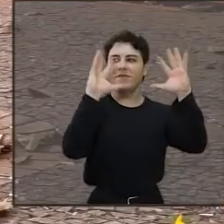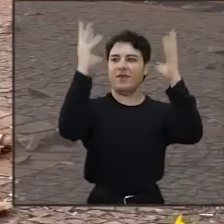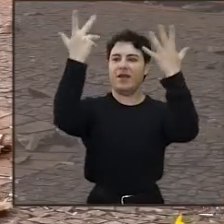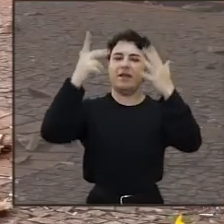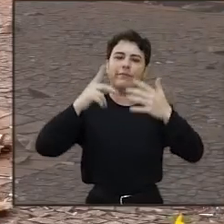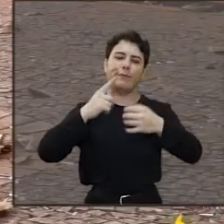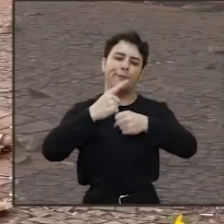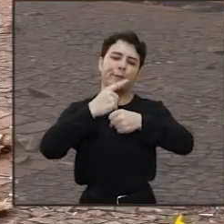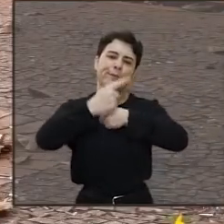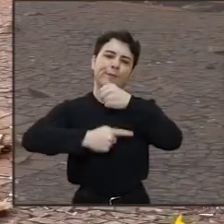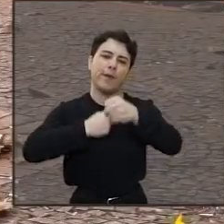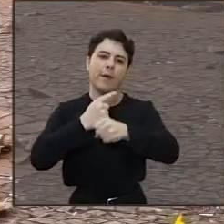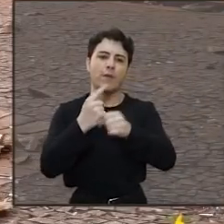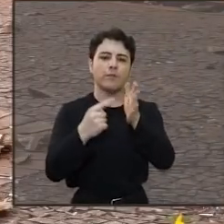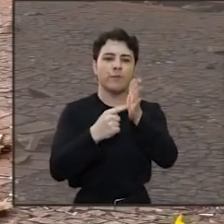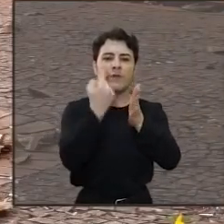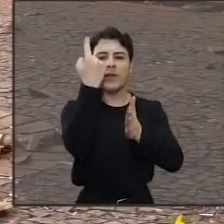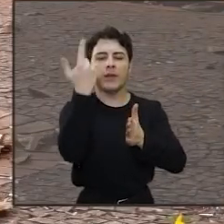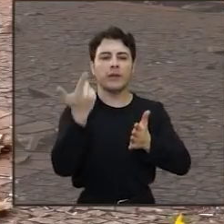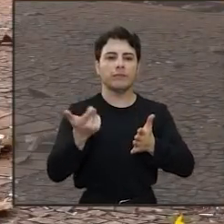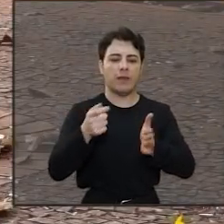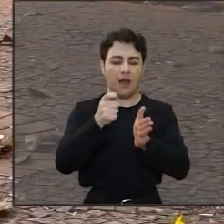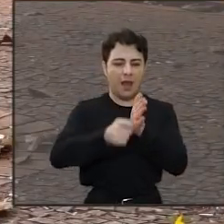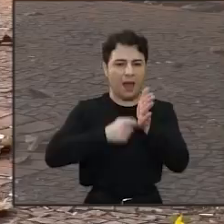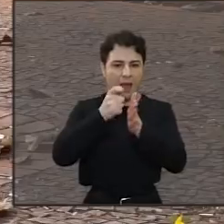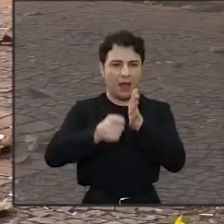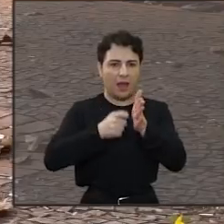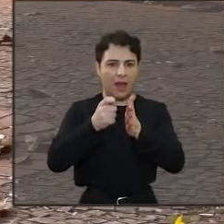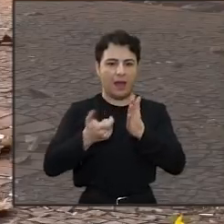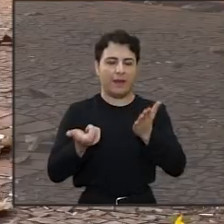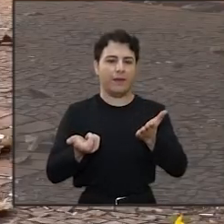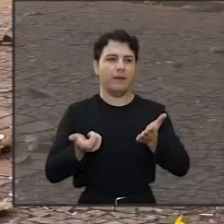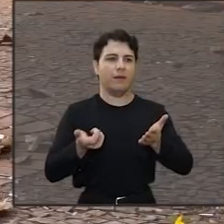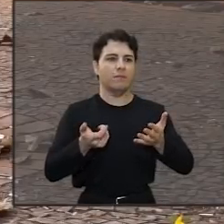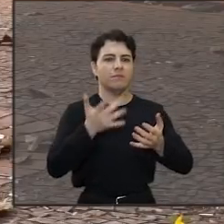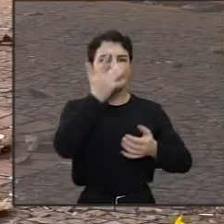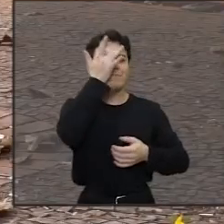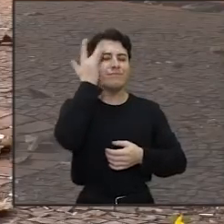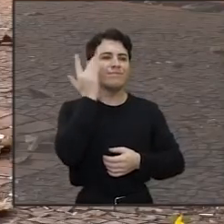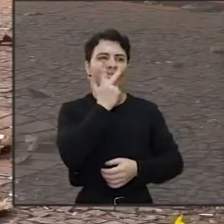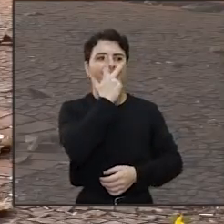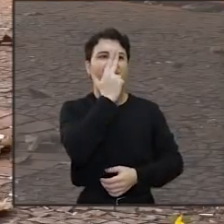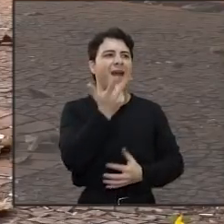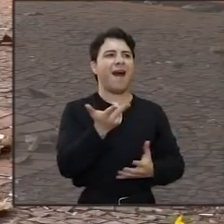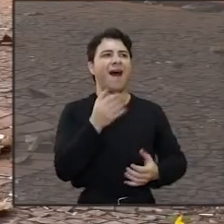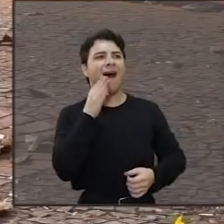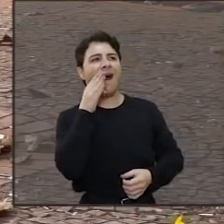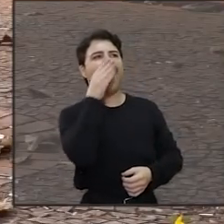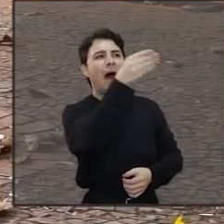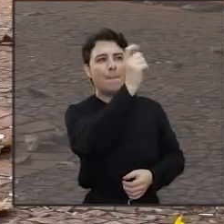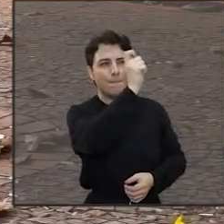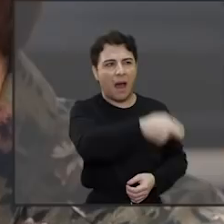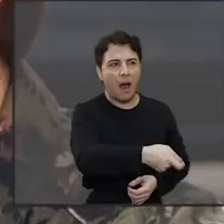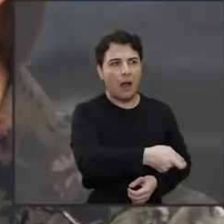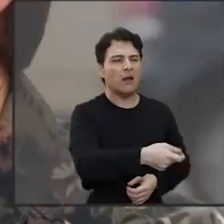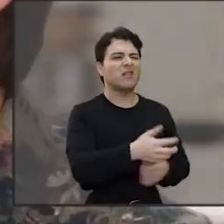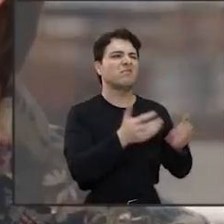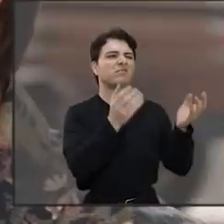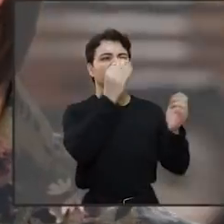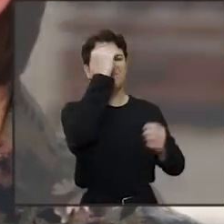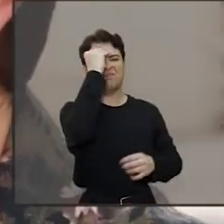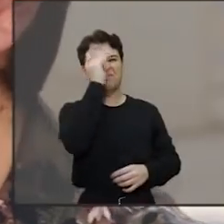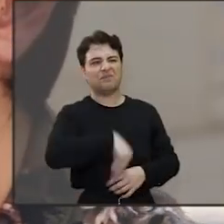São eventos assim esporádicos, né? Uma vez por ano. Aqui em Araraquara é muito complicado as pessoas saírem de casa para gastar um dinheiro